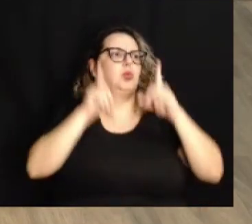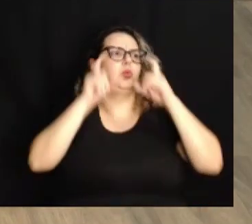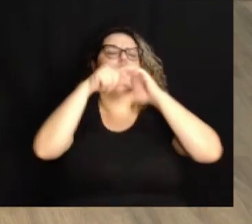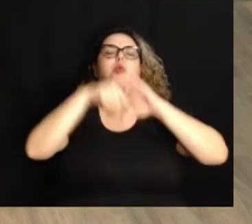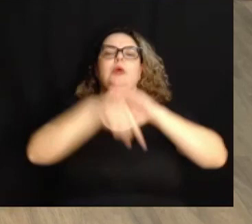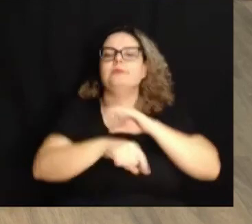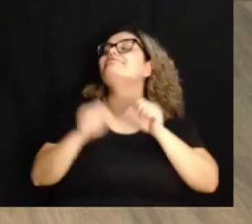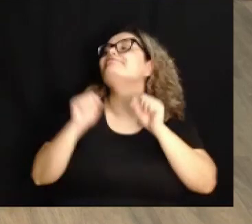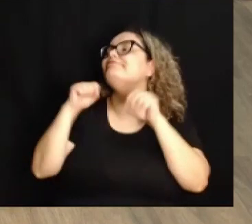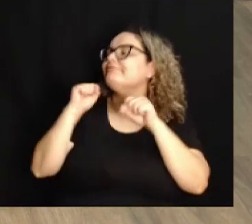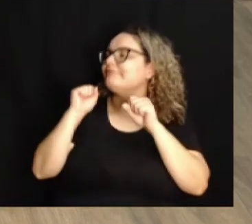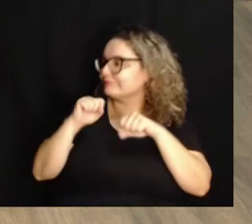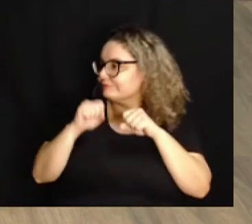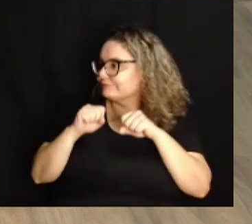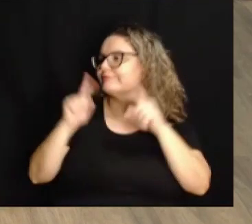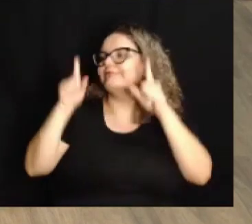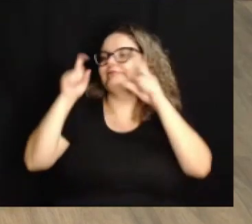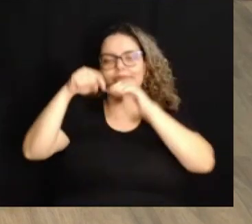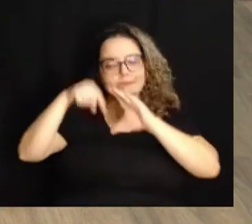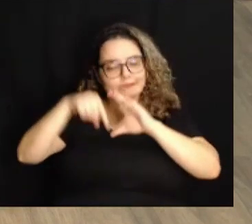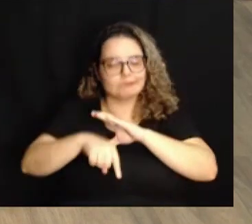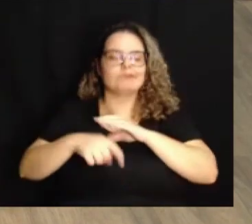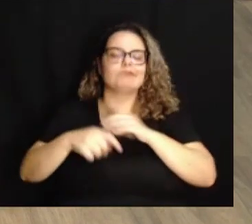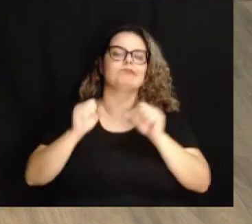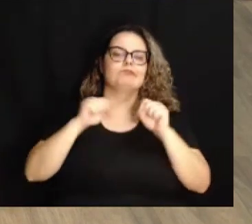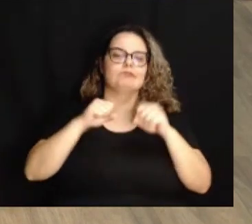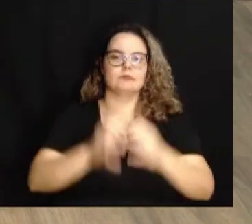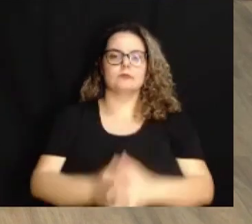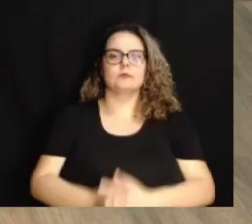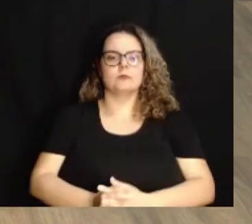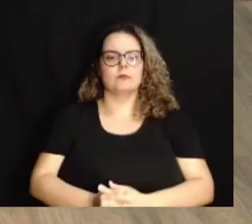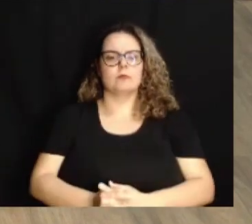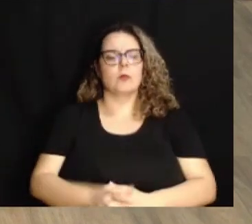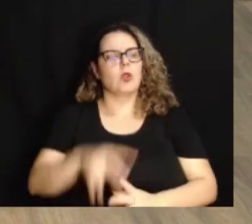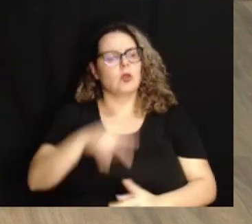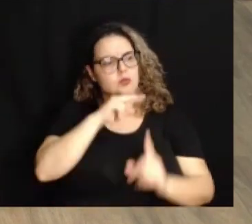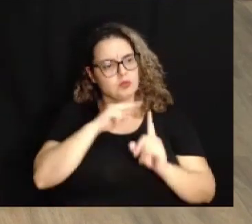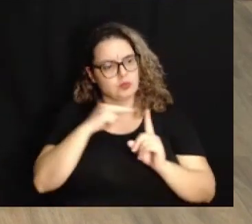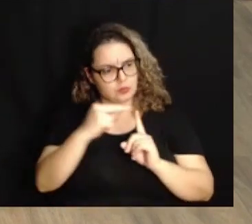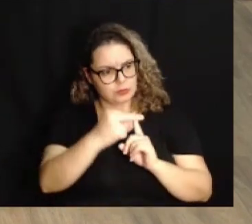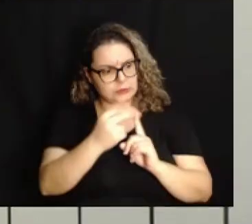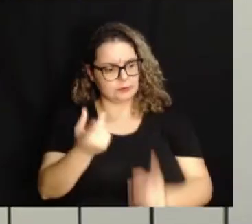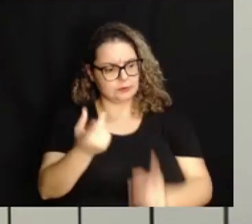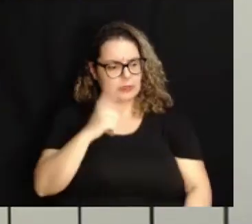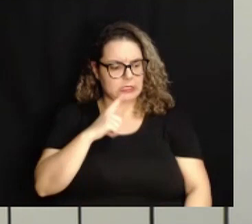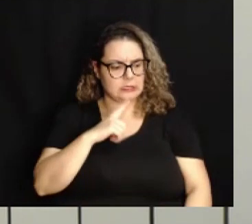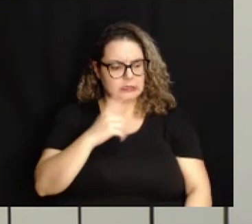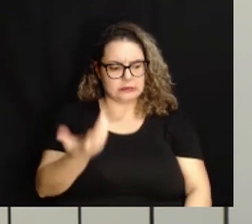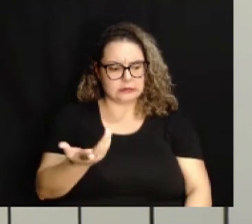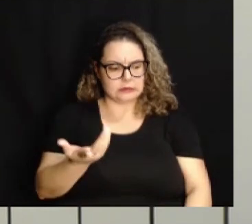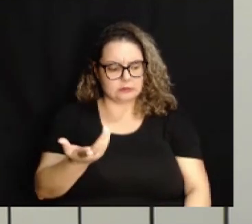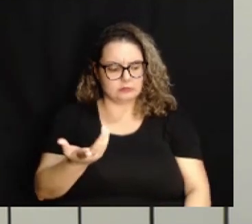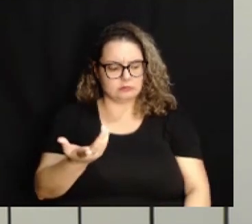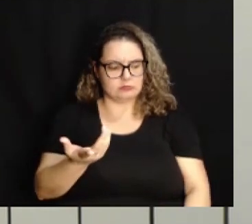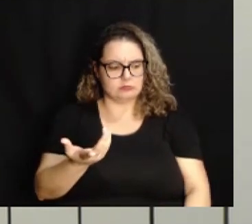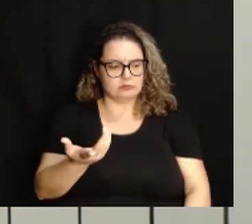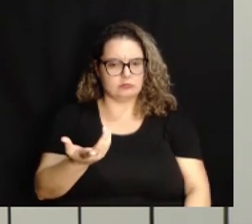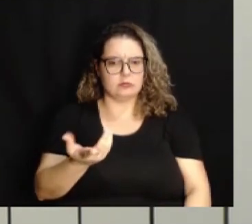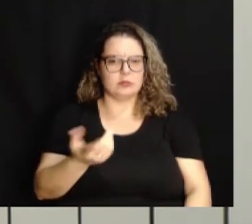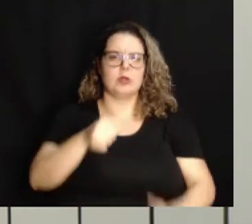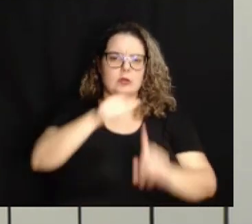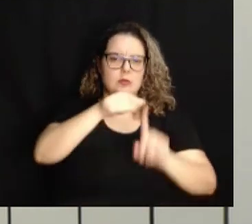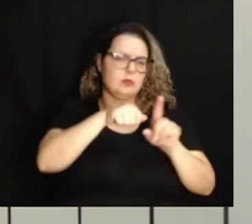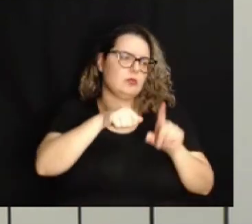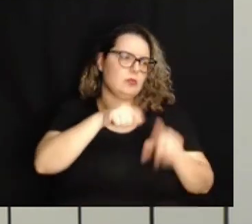Complexo demais. Do seu ponto de vista, existem... a gente tem aí o Setembro Amarelo, que trabalha, né, com a